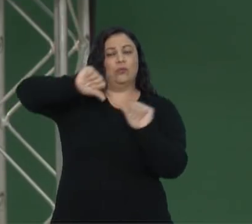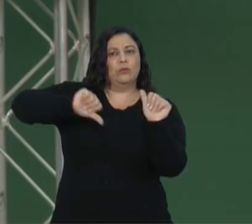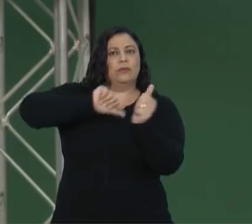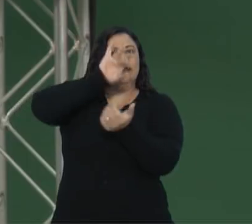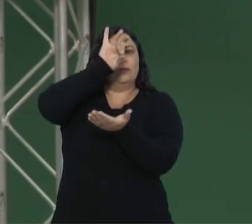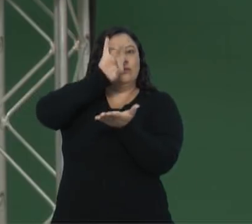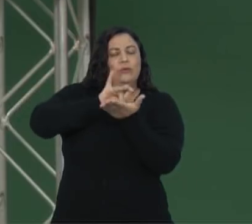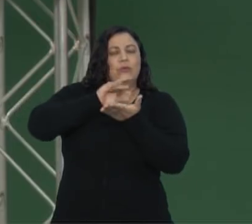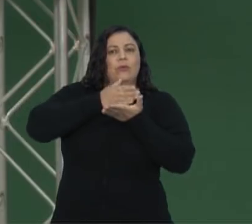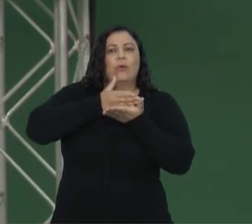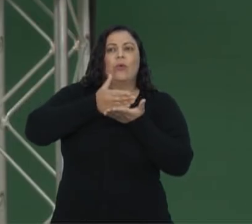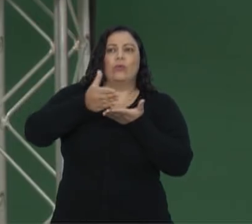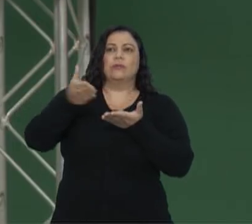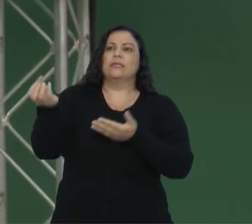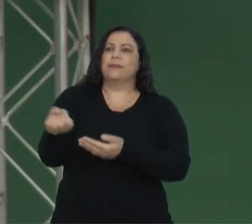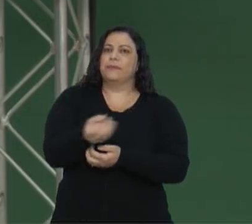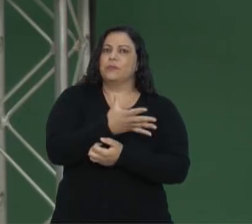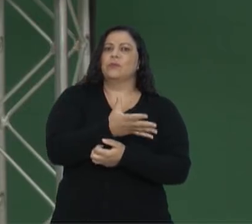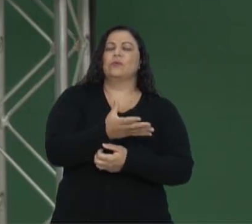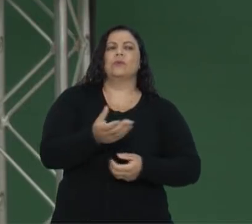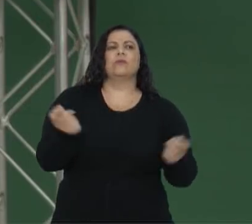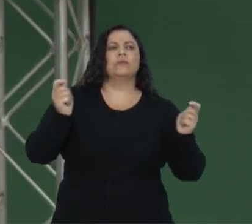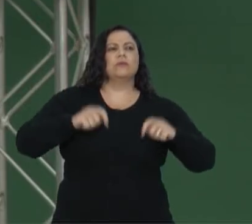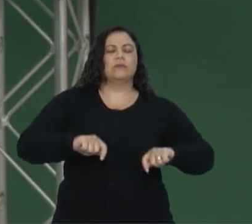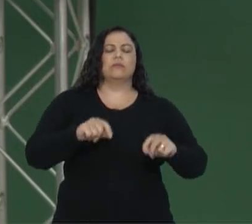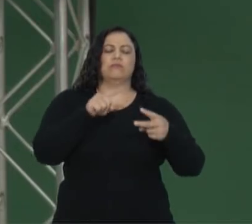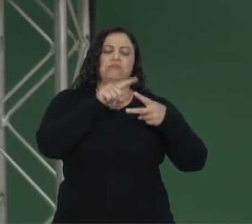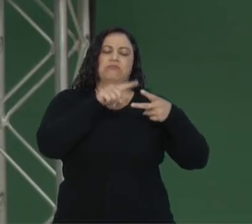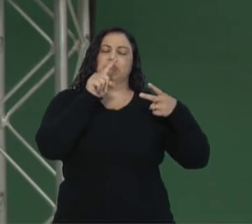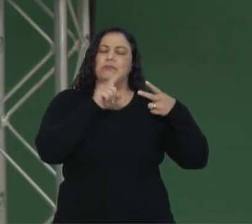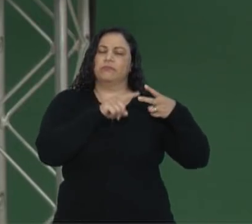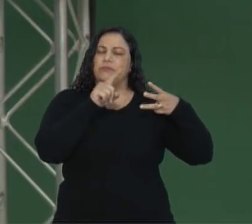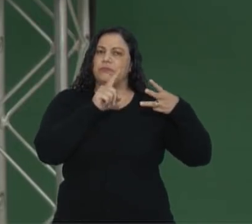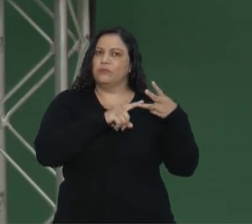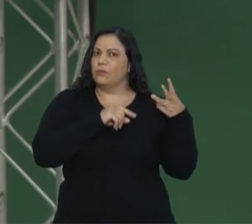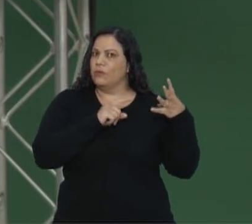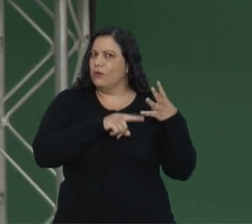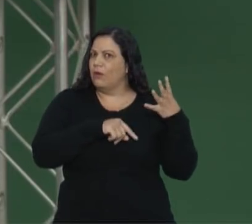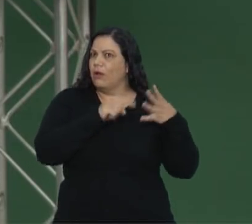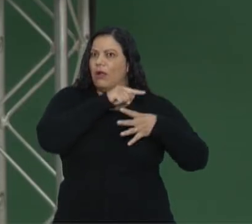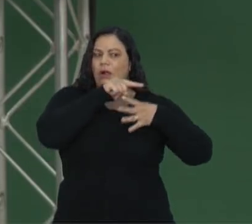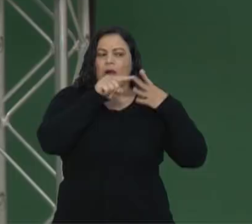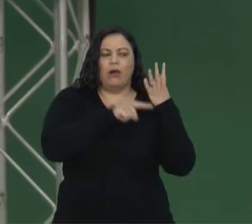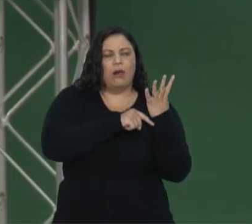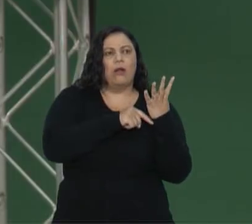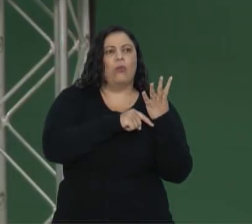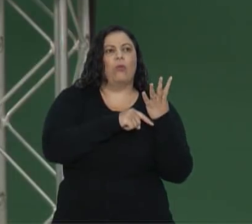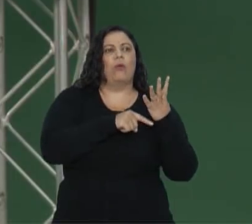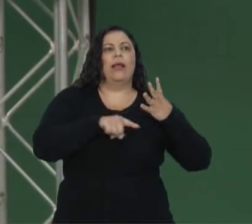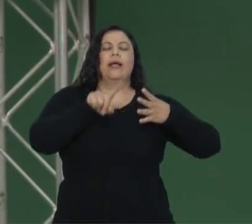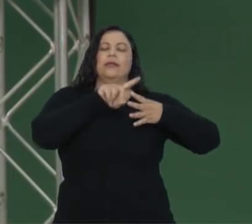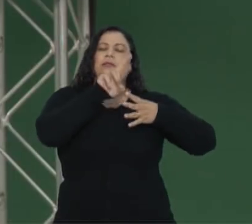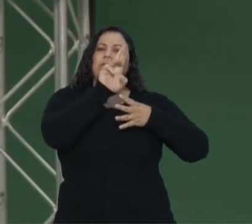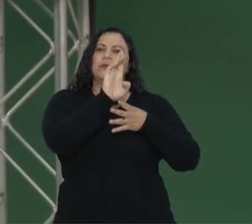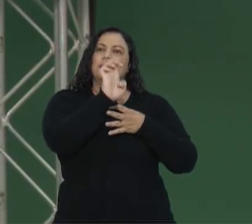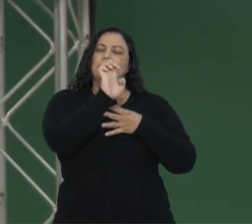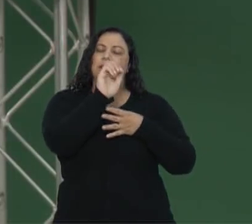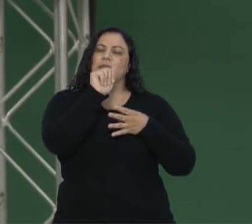Então, quando eu pego 2, 3, 4 reagentes diferentes e junto